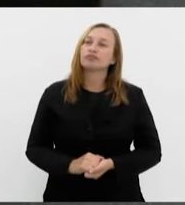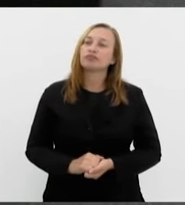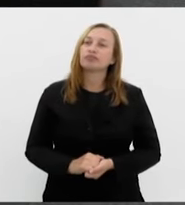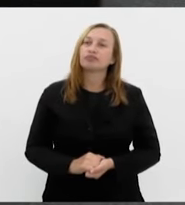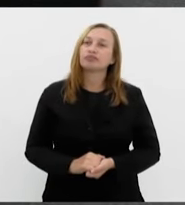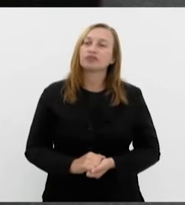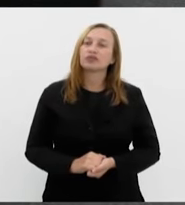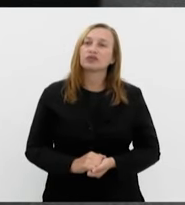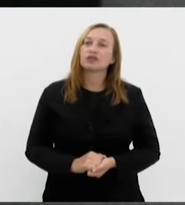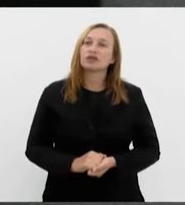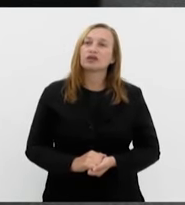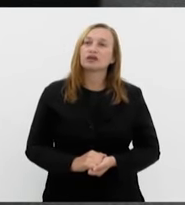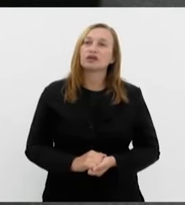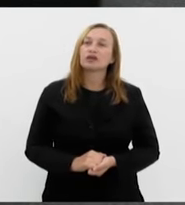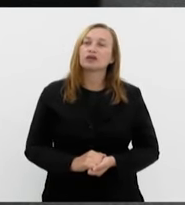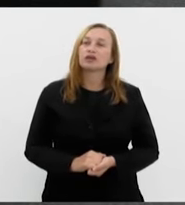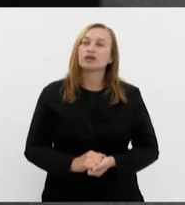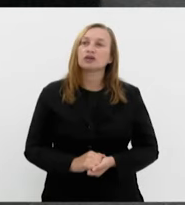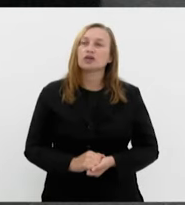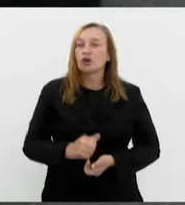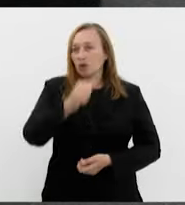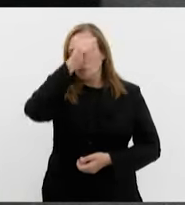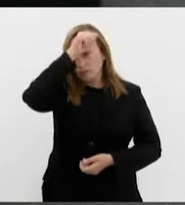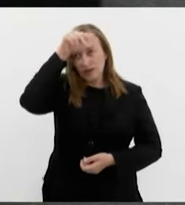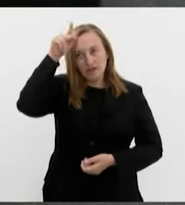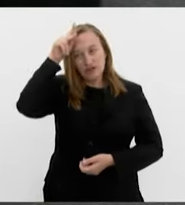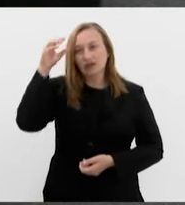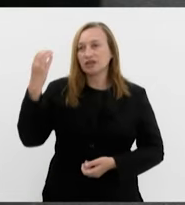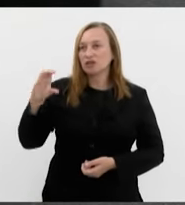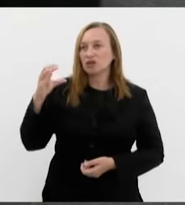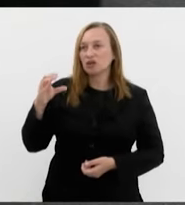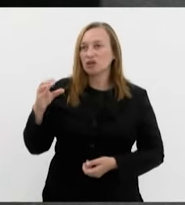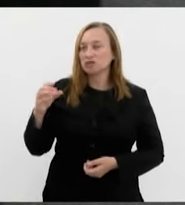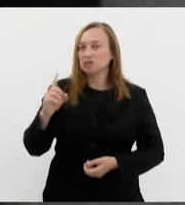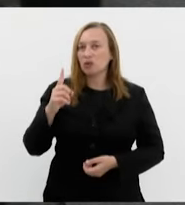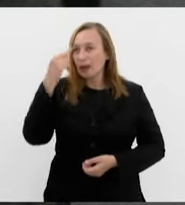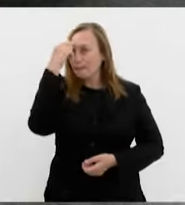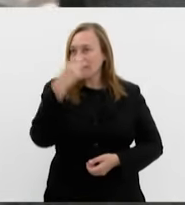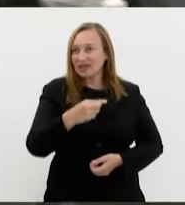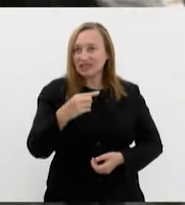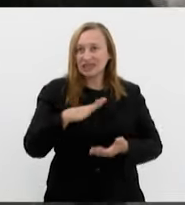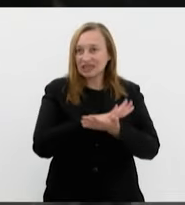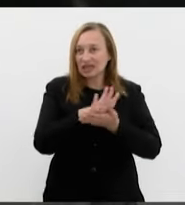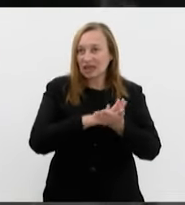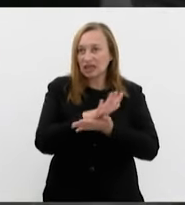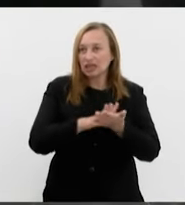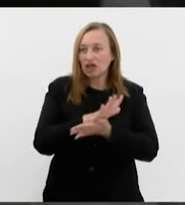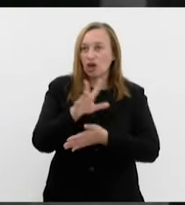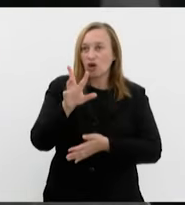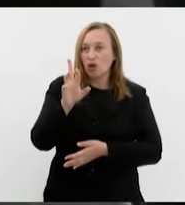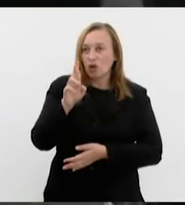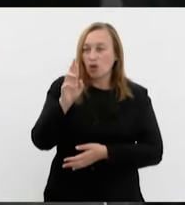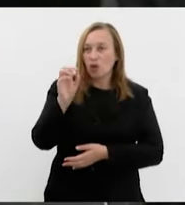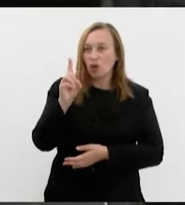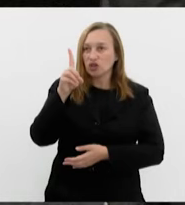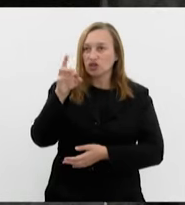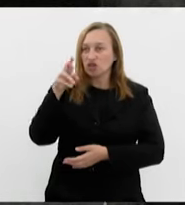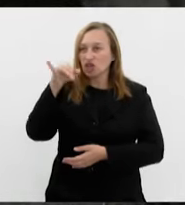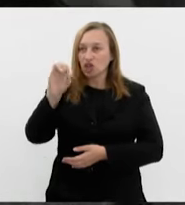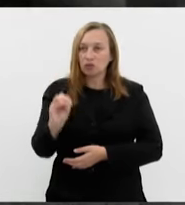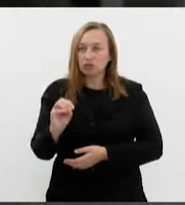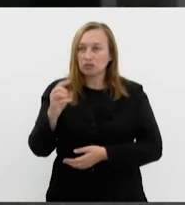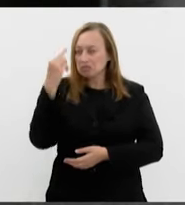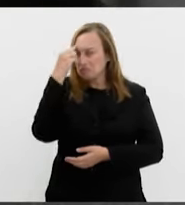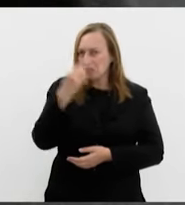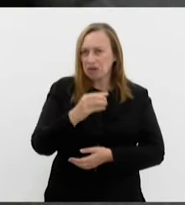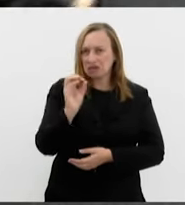candidato em quarto lugar. O prefeito de Niterói não é dono de nada. O Rodrigo não é dono de nada. Se for para manter essa baixaria, eu vou começar a